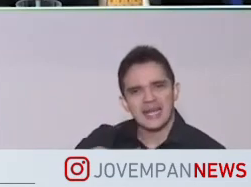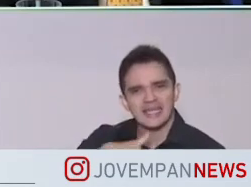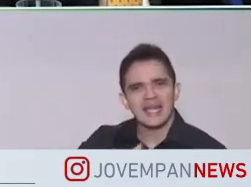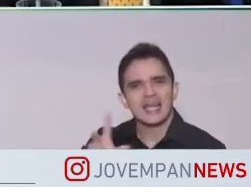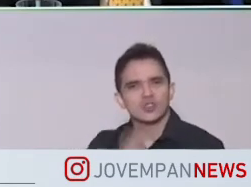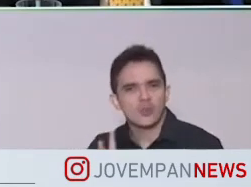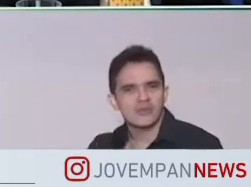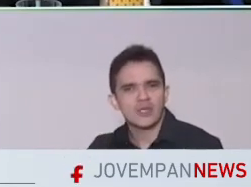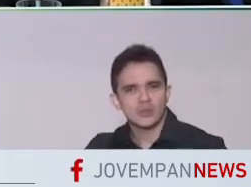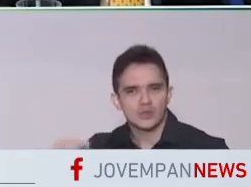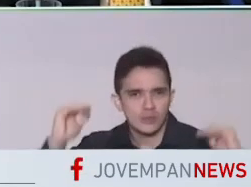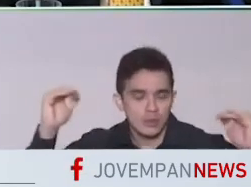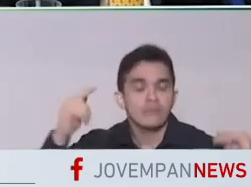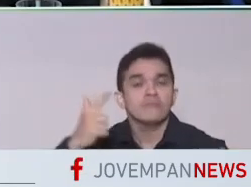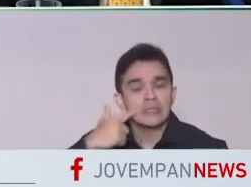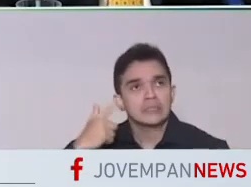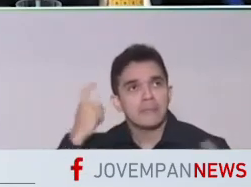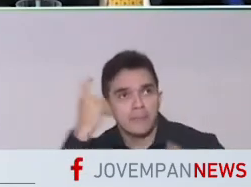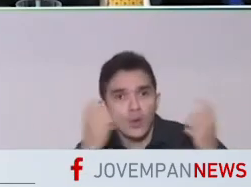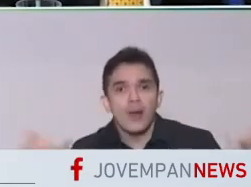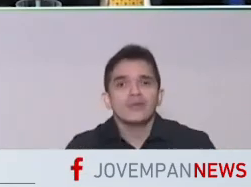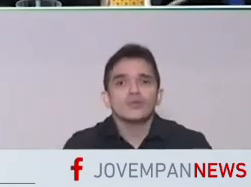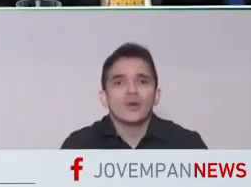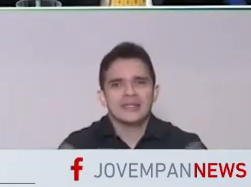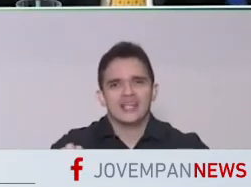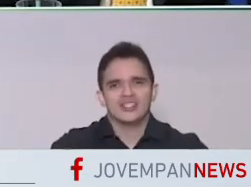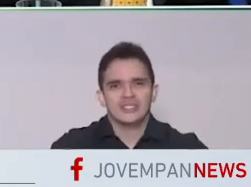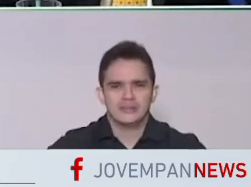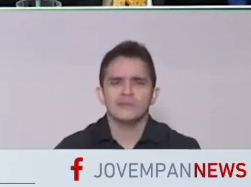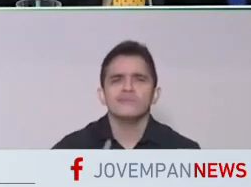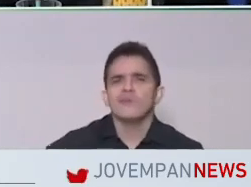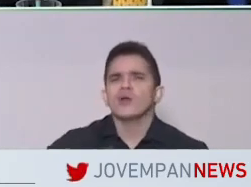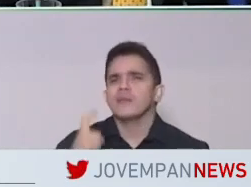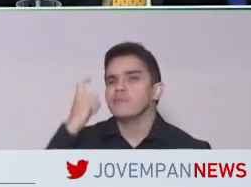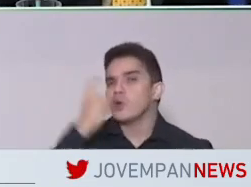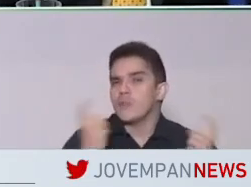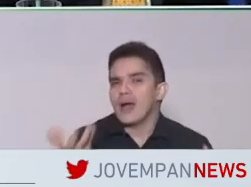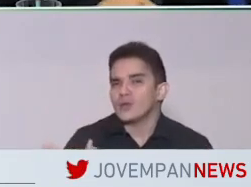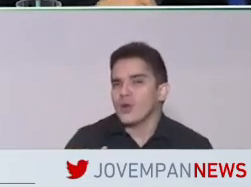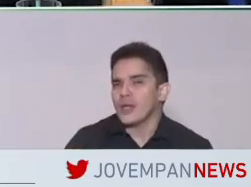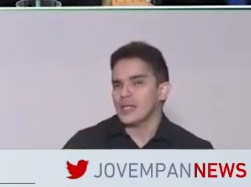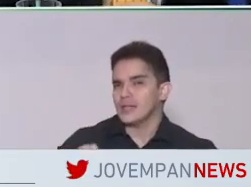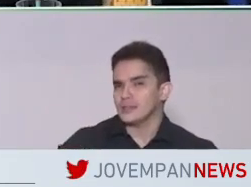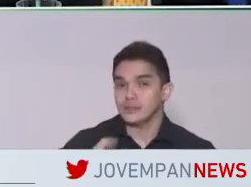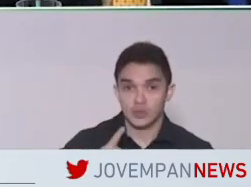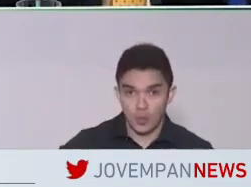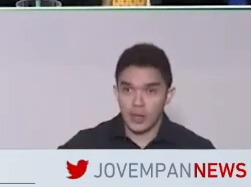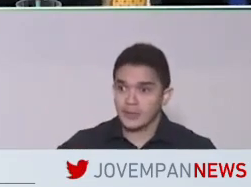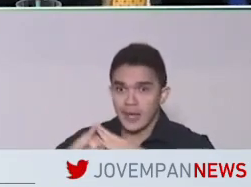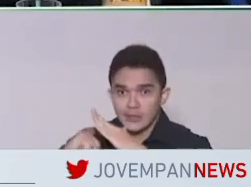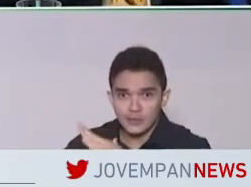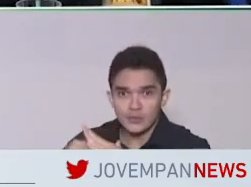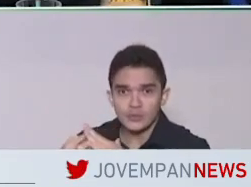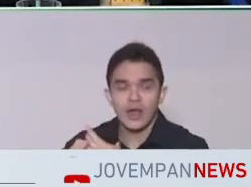tá preocupado com essa qualidade de ensino E por que estar preocupado com essa qualidade porque nós temos instituições que